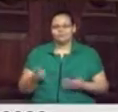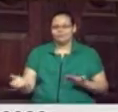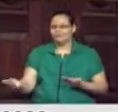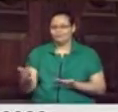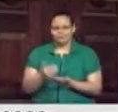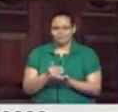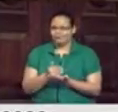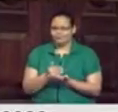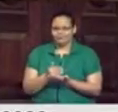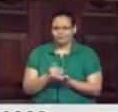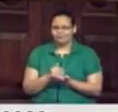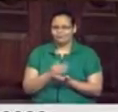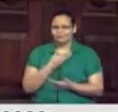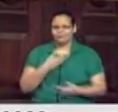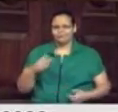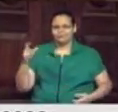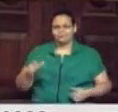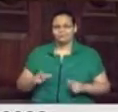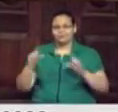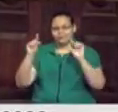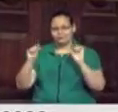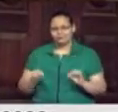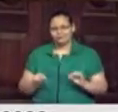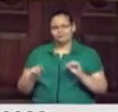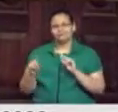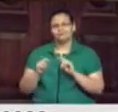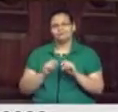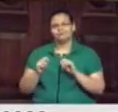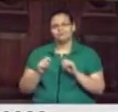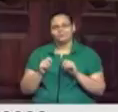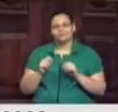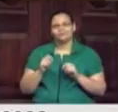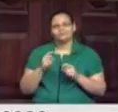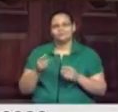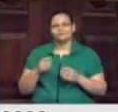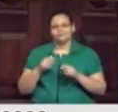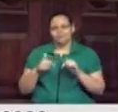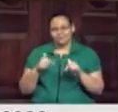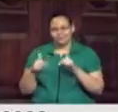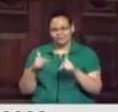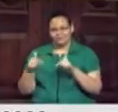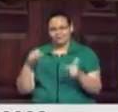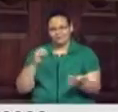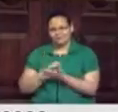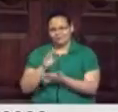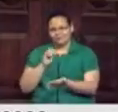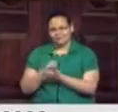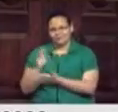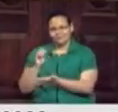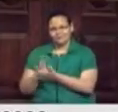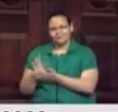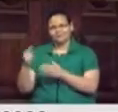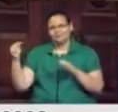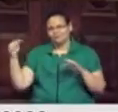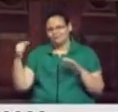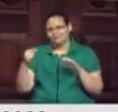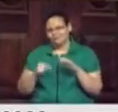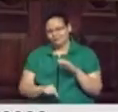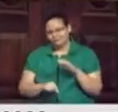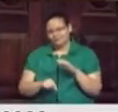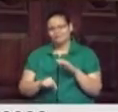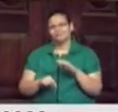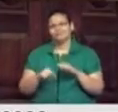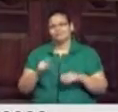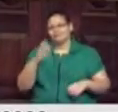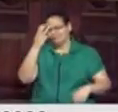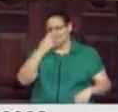como quer o governo, mas diminuição da atividade econômica, aumento do desemprego e levando o aprofundamento da